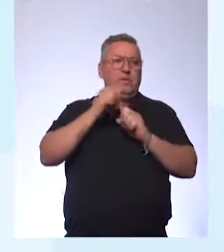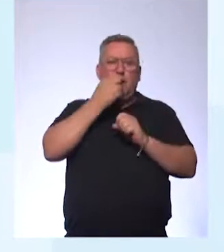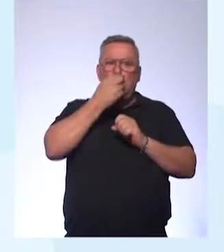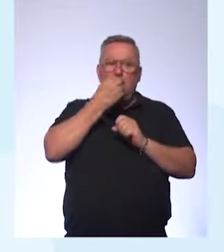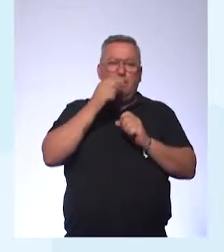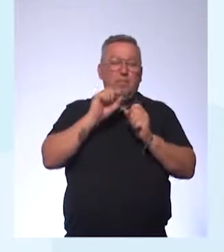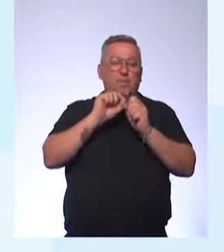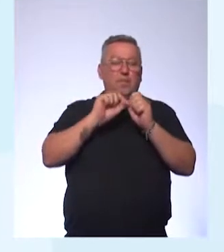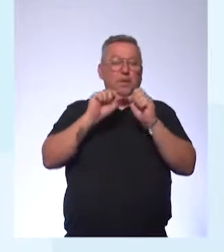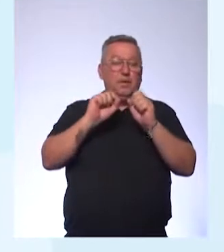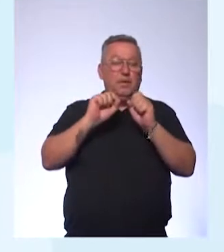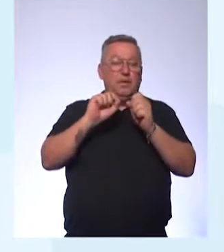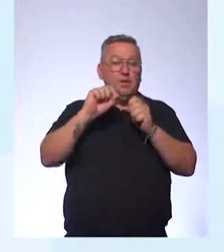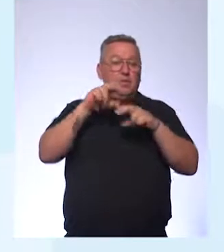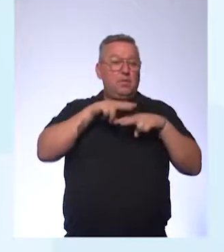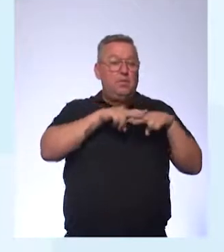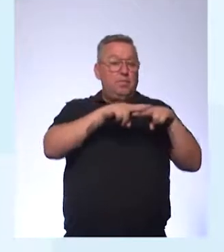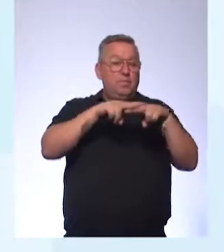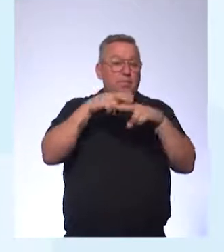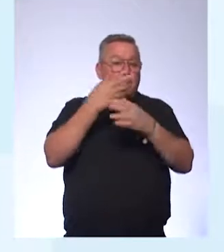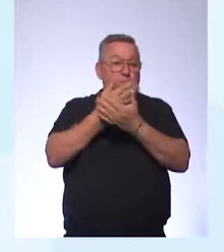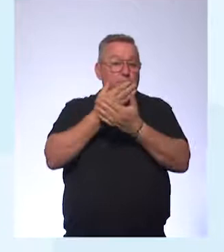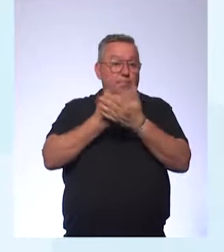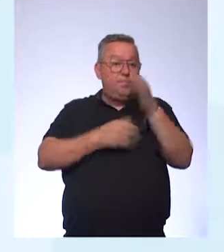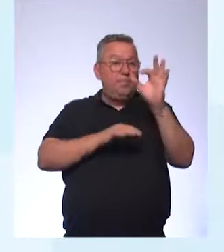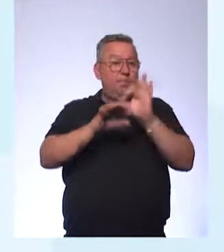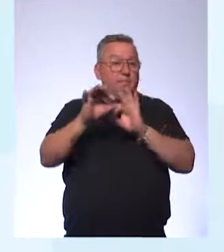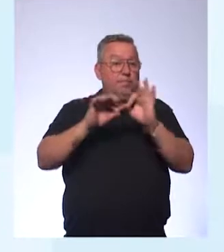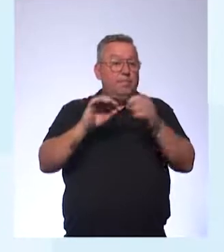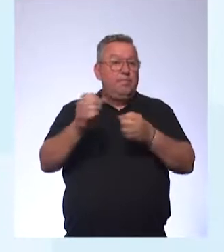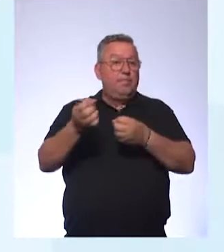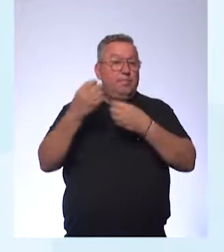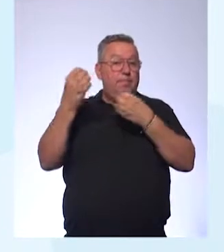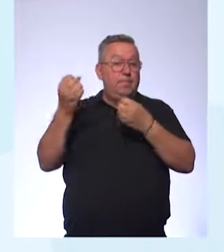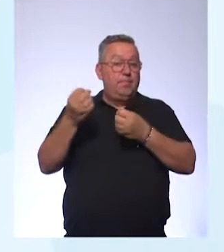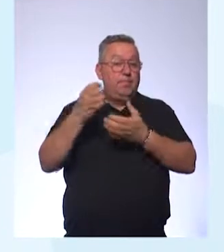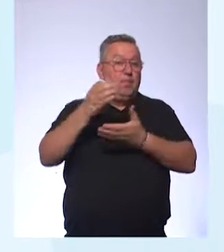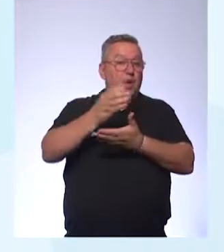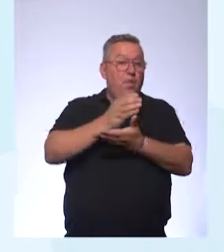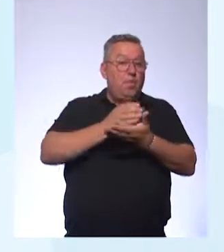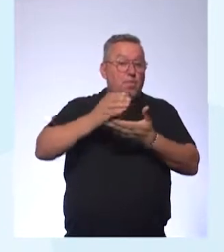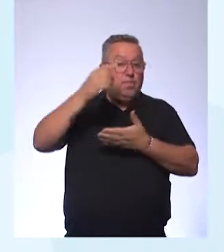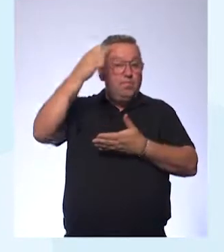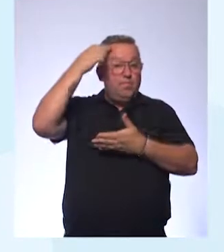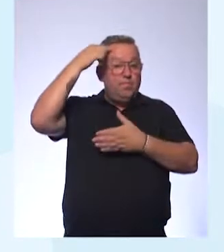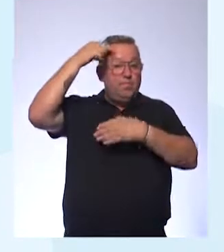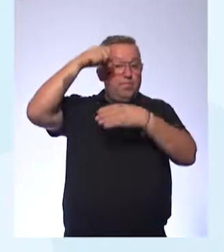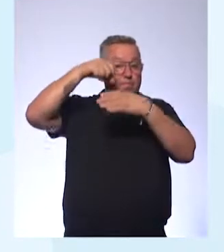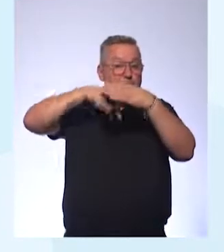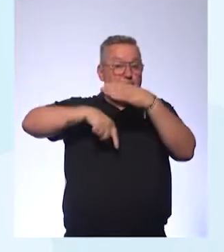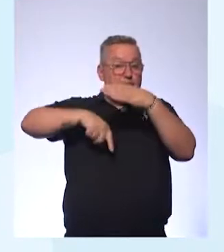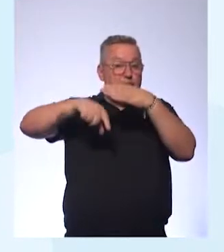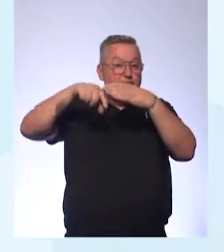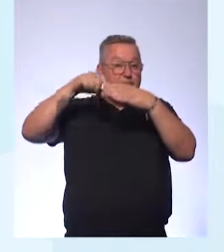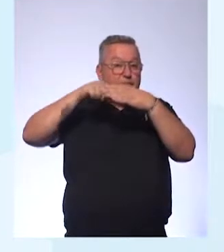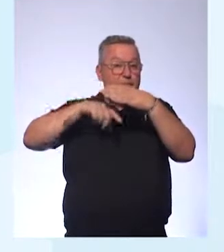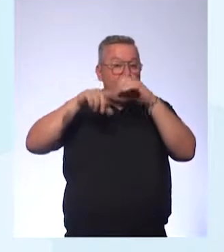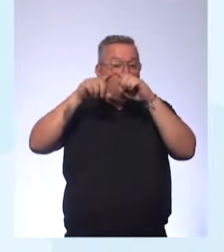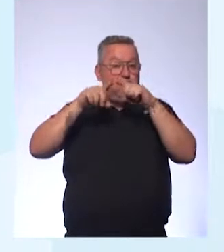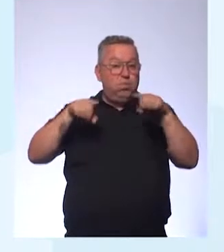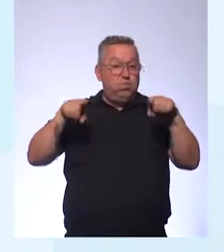você pode realizar uma revisão da aula e organizar as informações em um mapa mental. Tira o print da tela